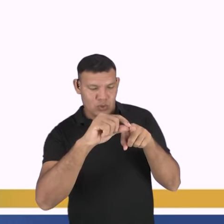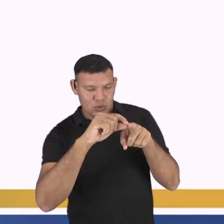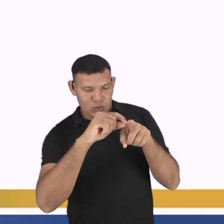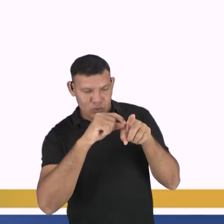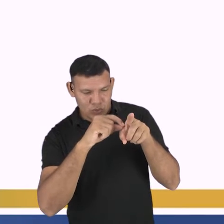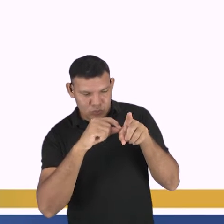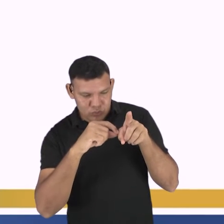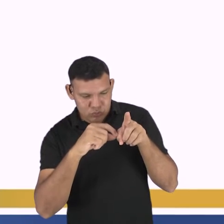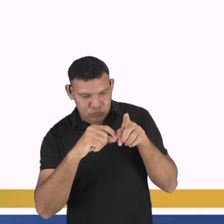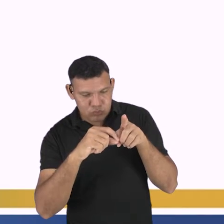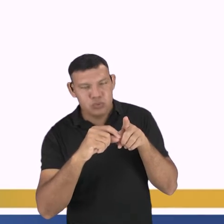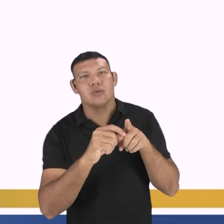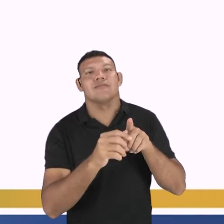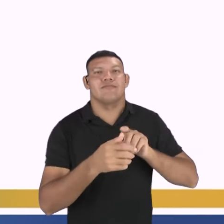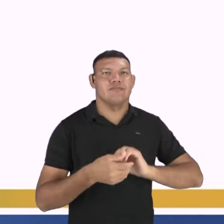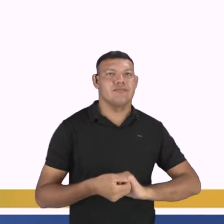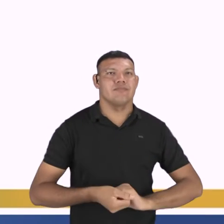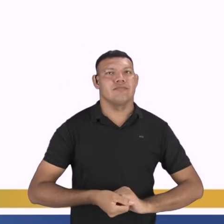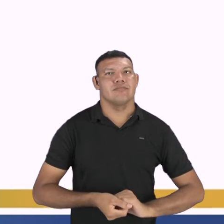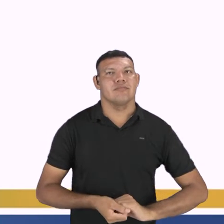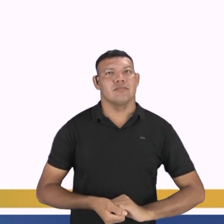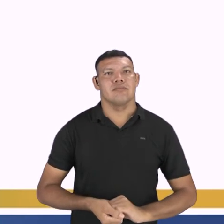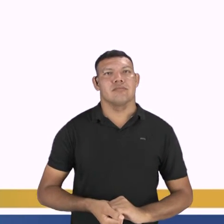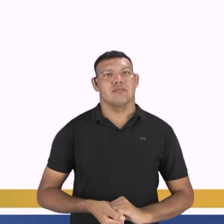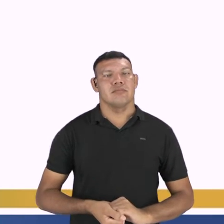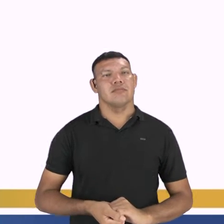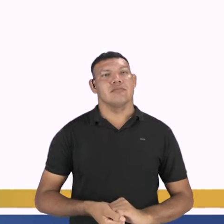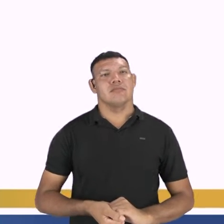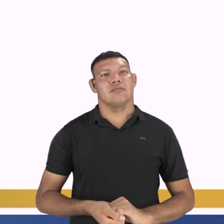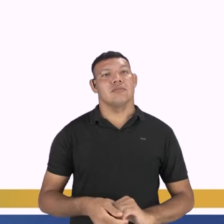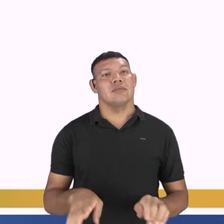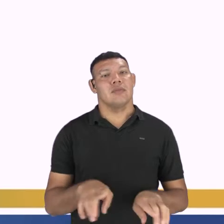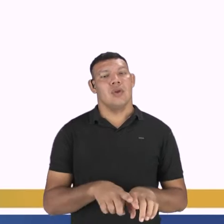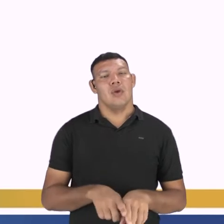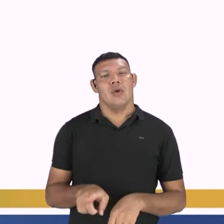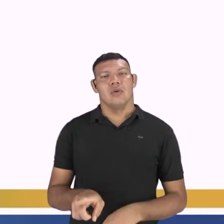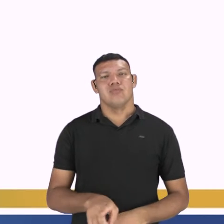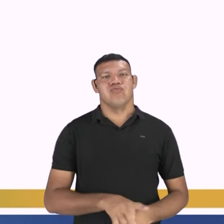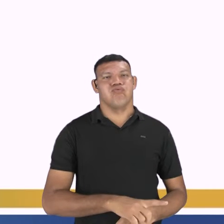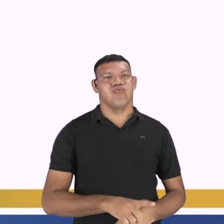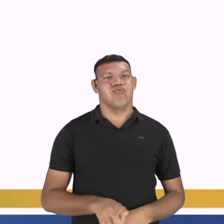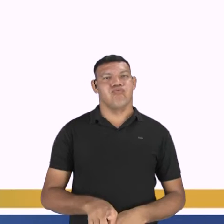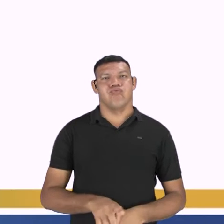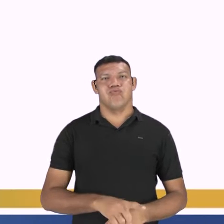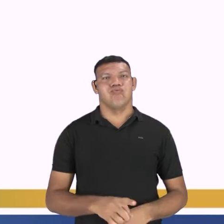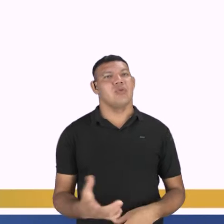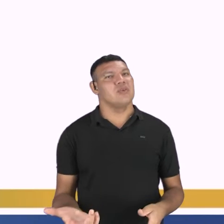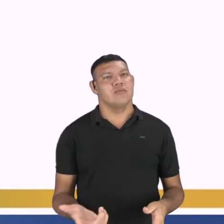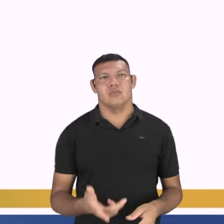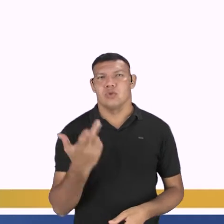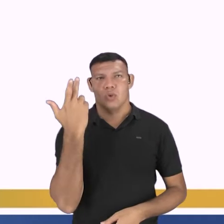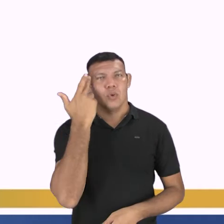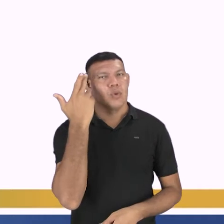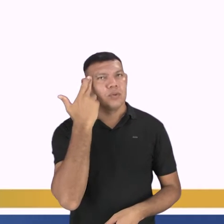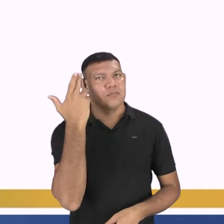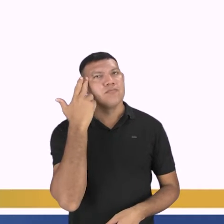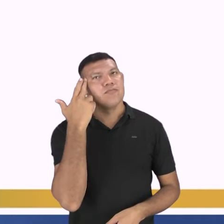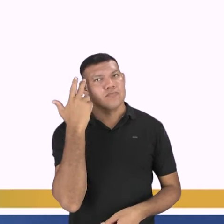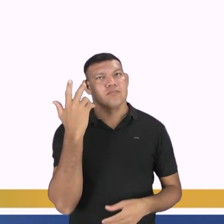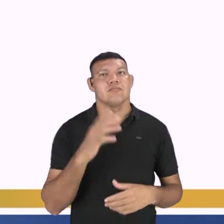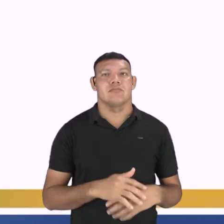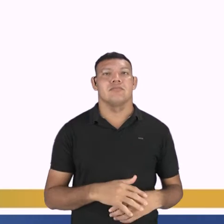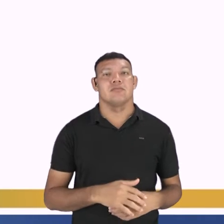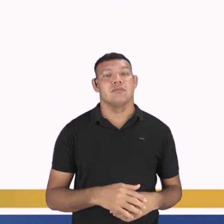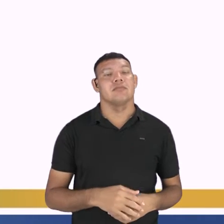pênis e serve de local para a passagem do sêmen e da urina, sendo, portanto, um canal comum no sistema urinário,